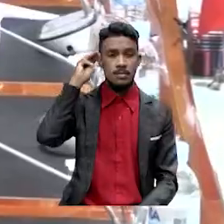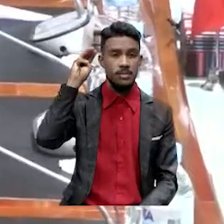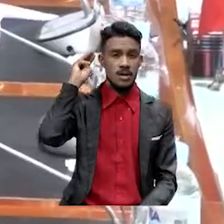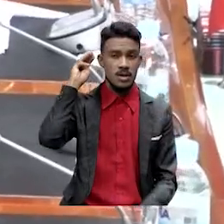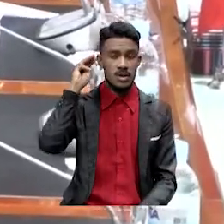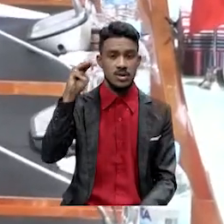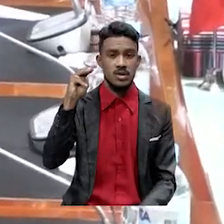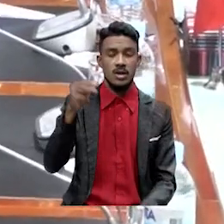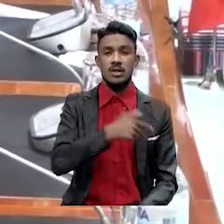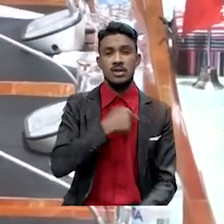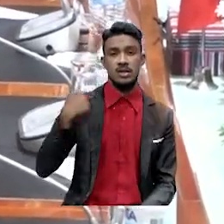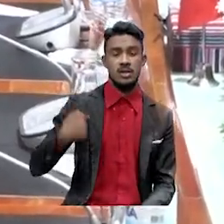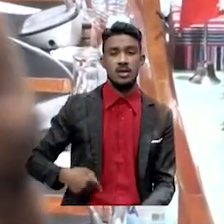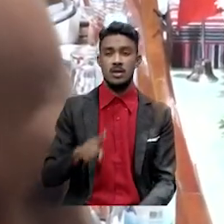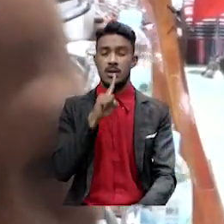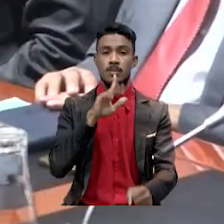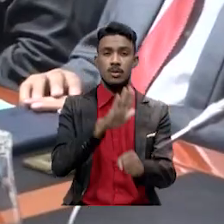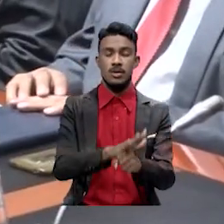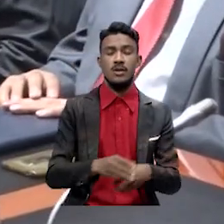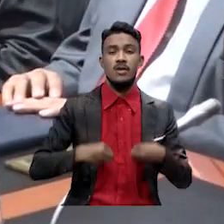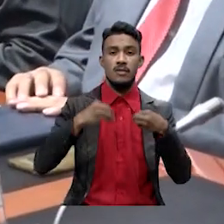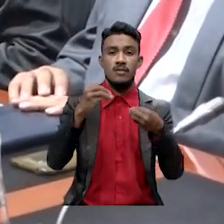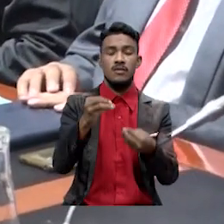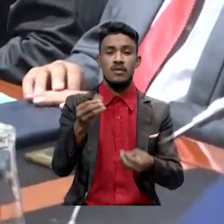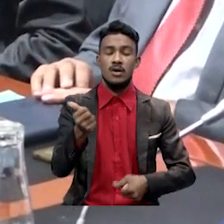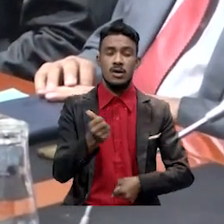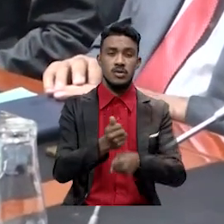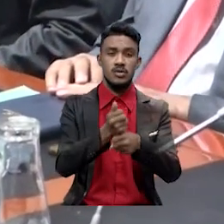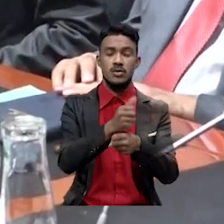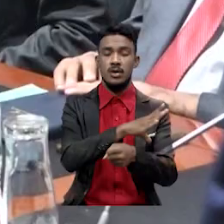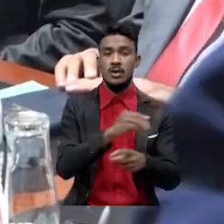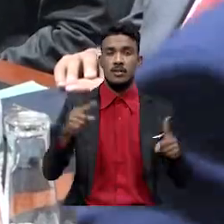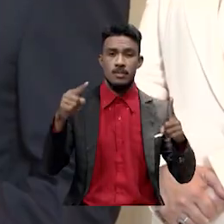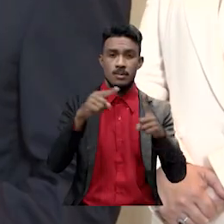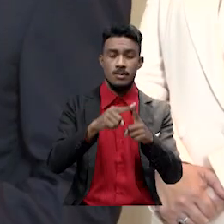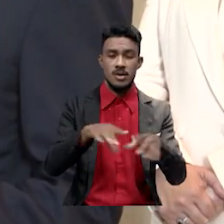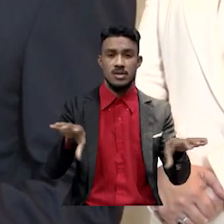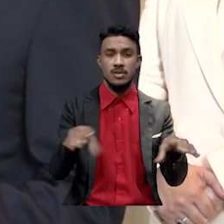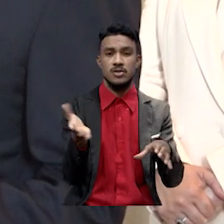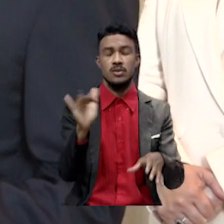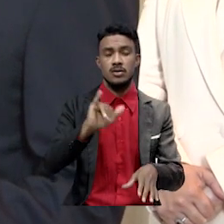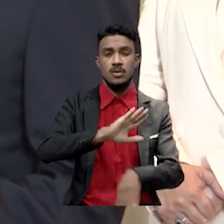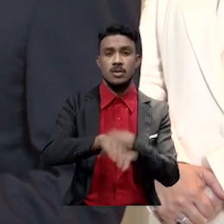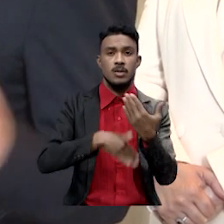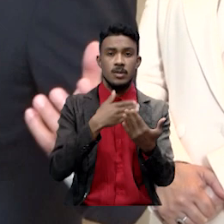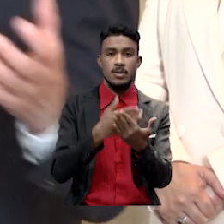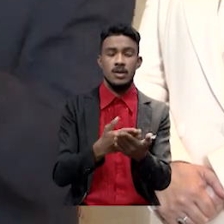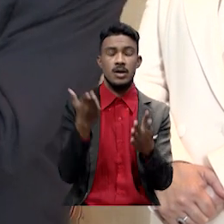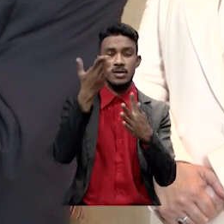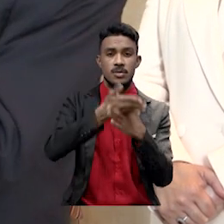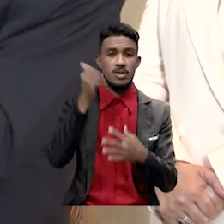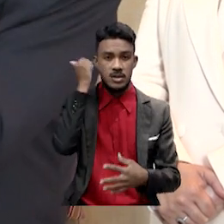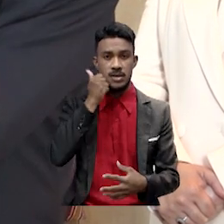cooperação República China promete, se for apoio e setor produtivo Sira, não mostra apoio na FATIN, adesão Timor-Leste para a ASEAN.